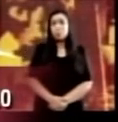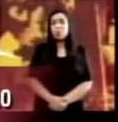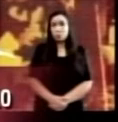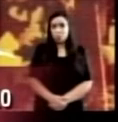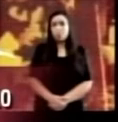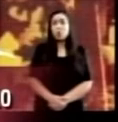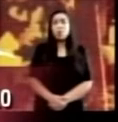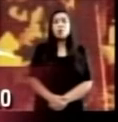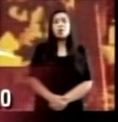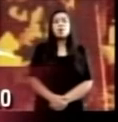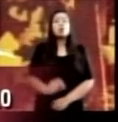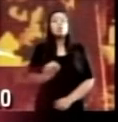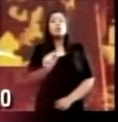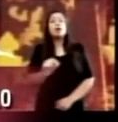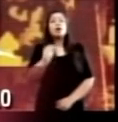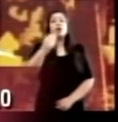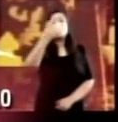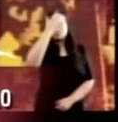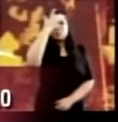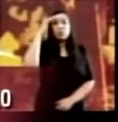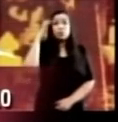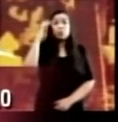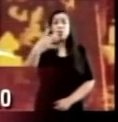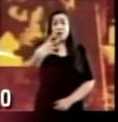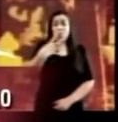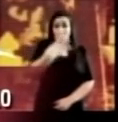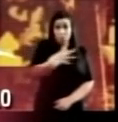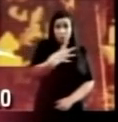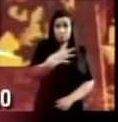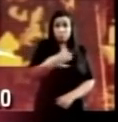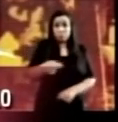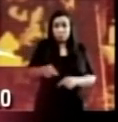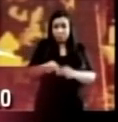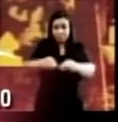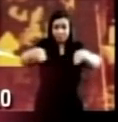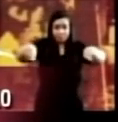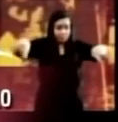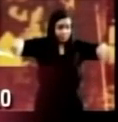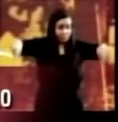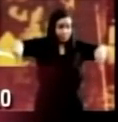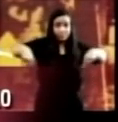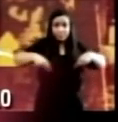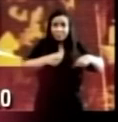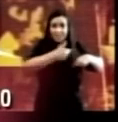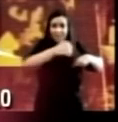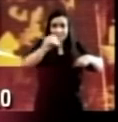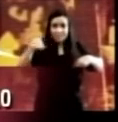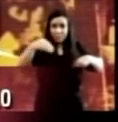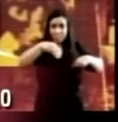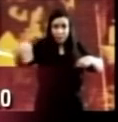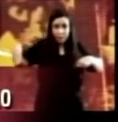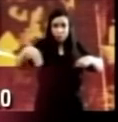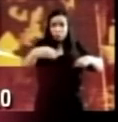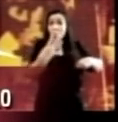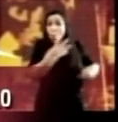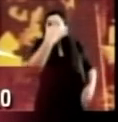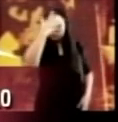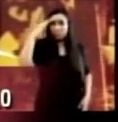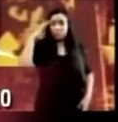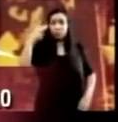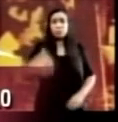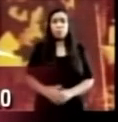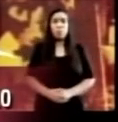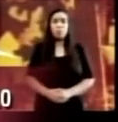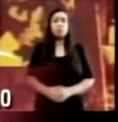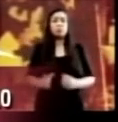capacidade do estabelecimento, o que quer dizer 4 pessoas a cada 100 metros quadrados, tá? São as atividades culturais,